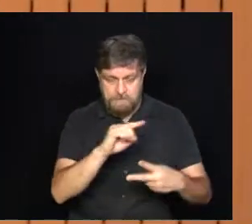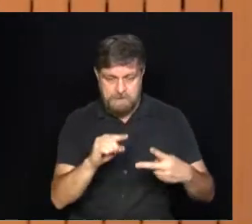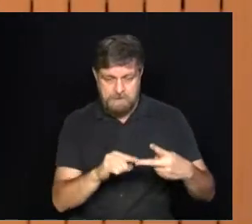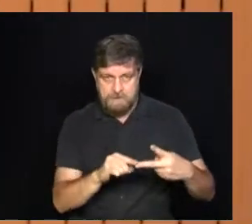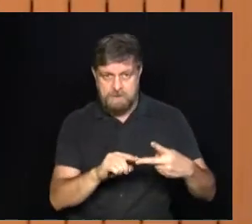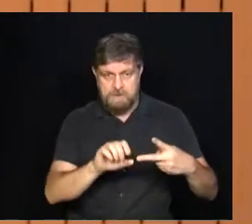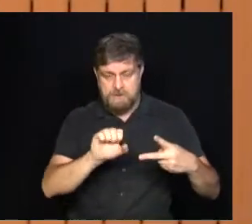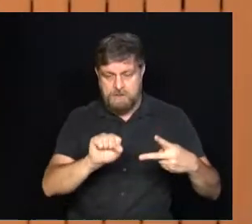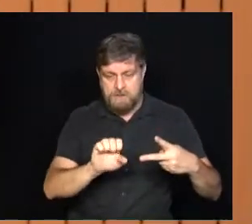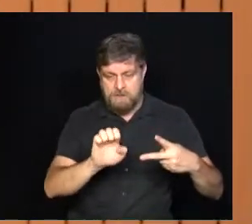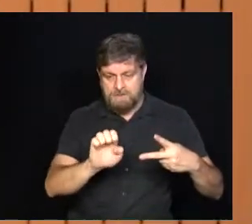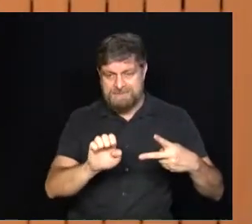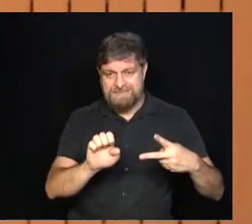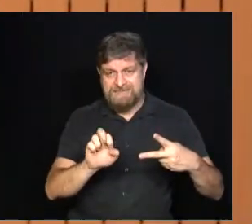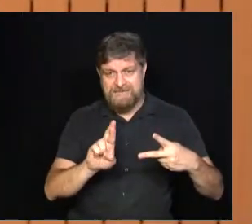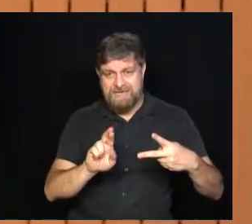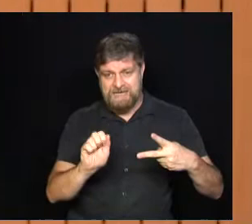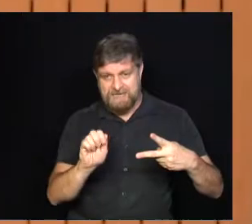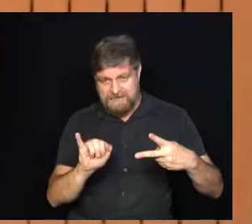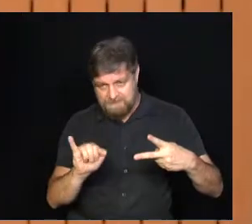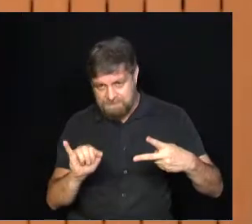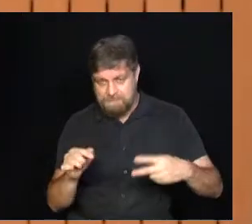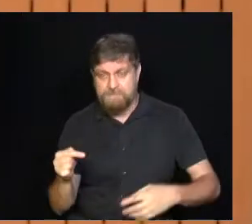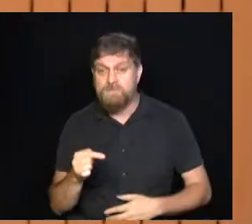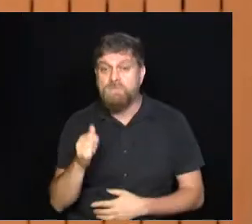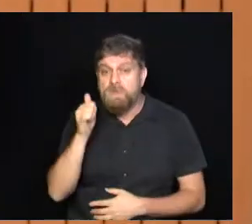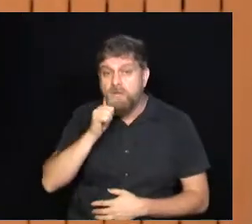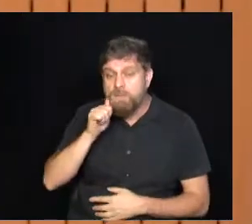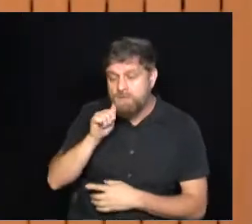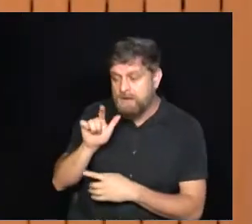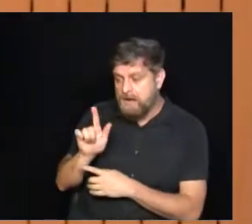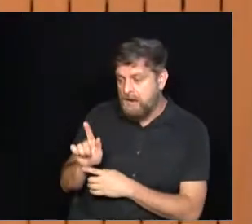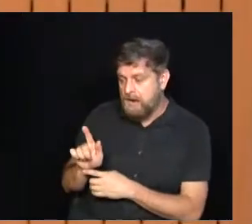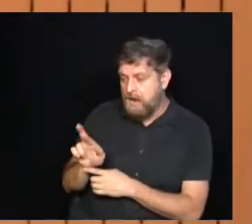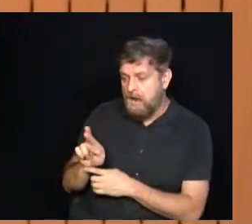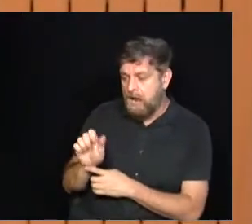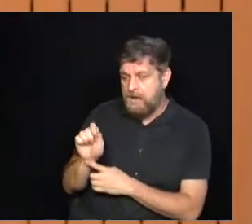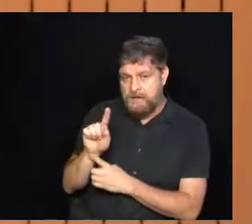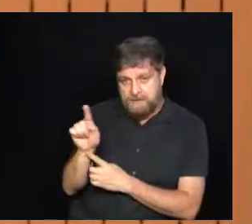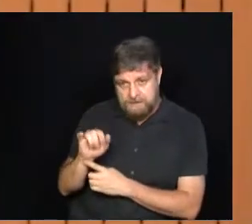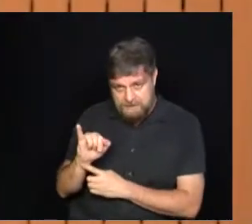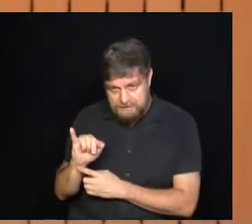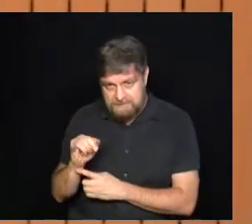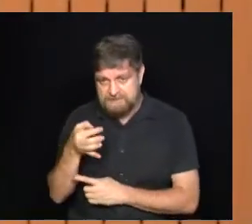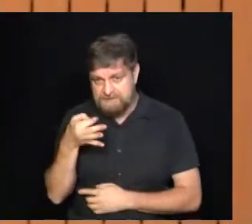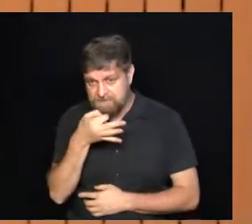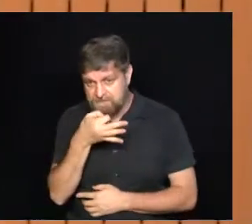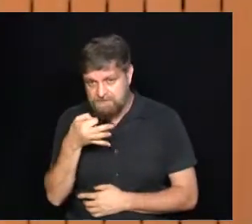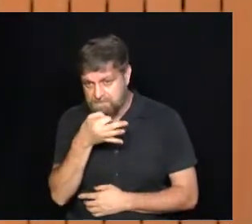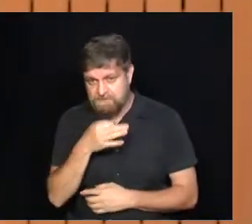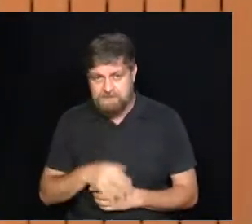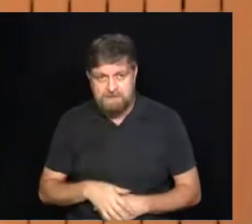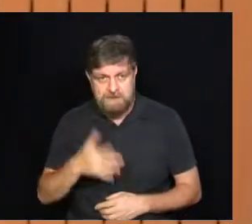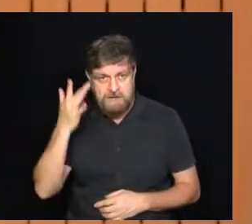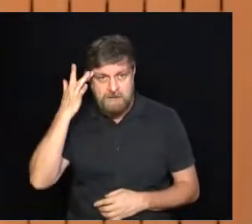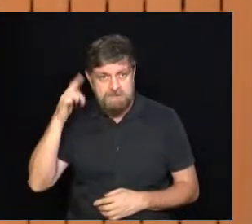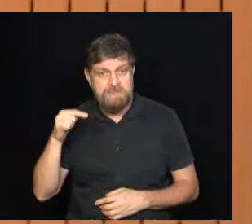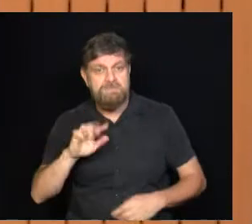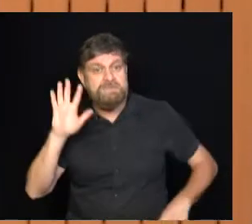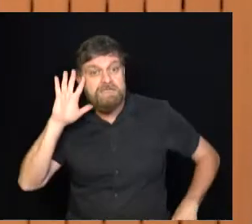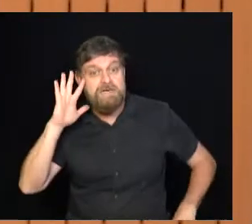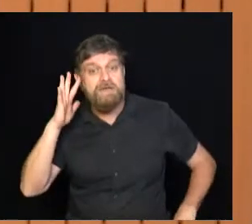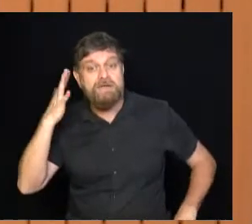Vem cá, Grazi, falar. A Grazi vai falar, assim, todo mundo vai falar. Ô, Val, eu não sei ainda, eu não decidi se você